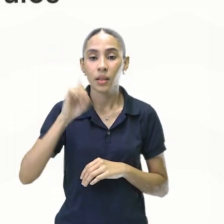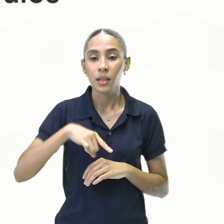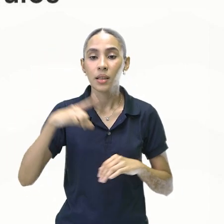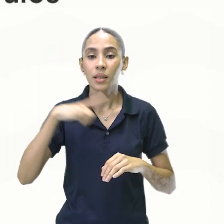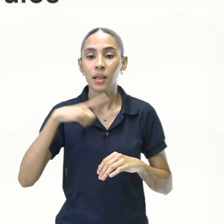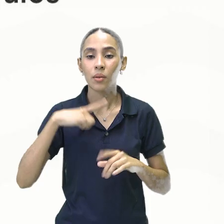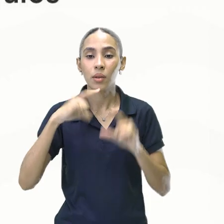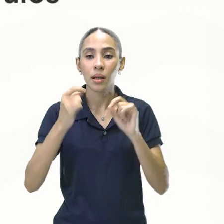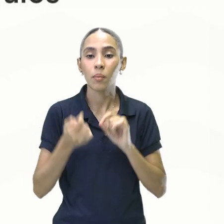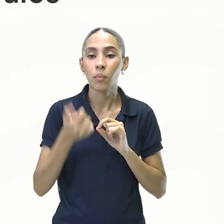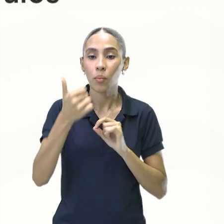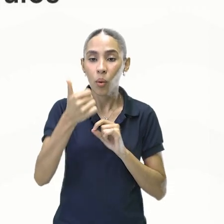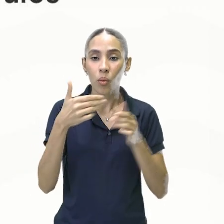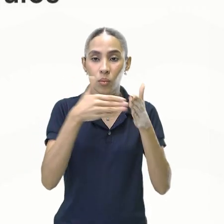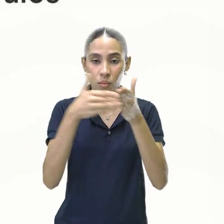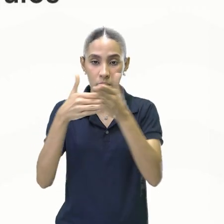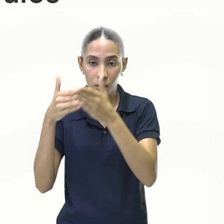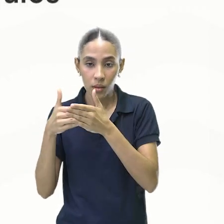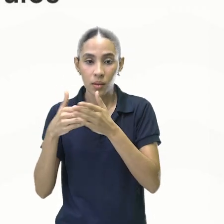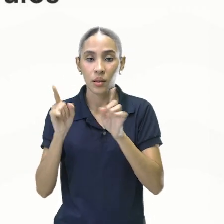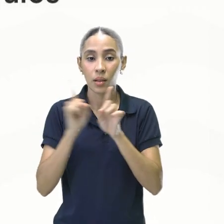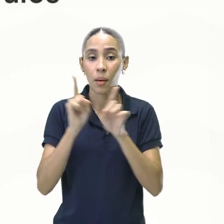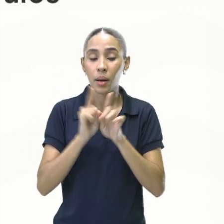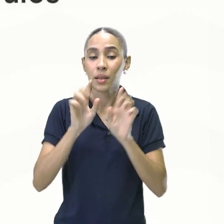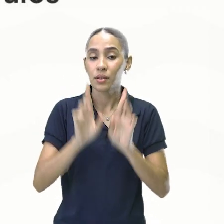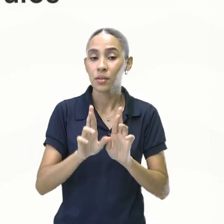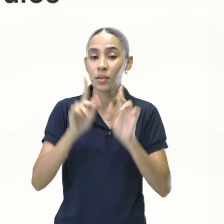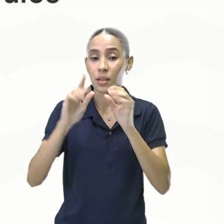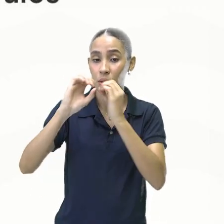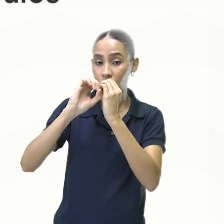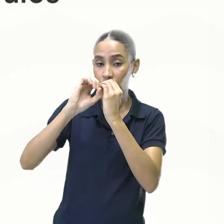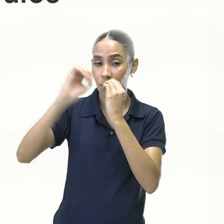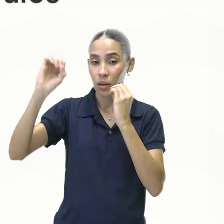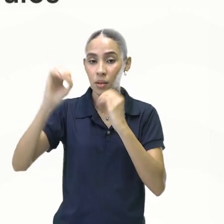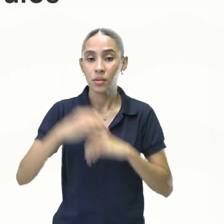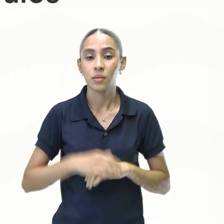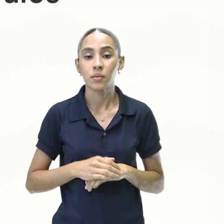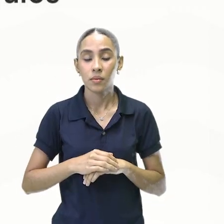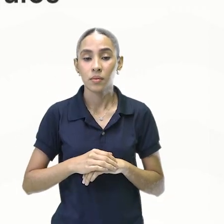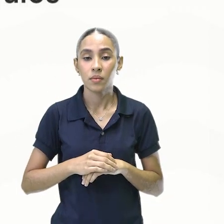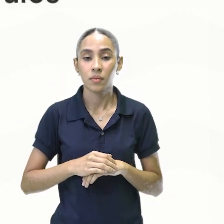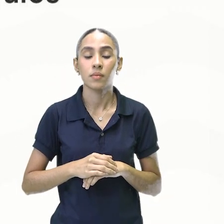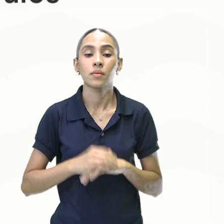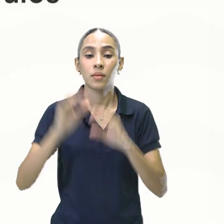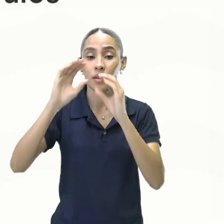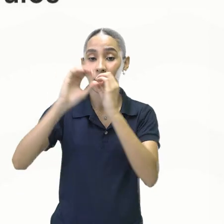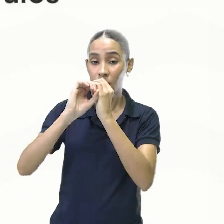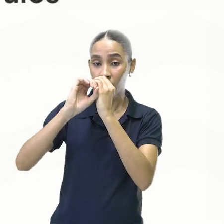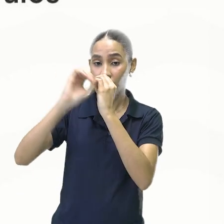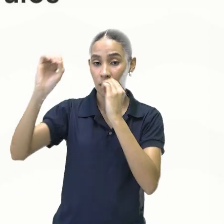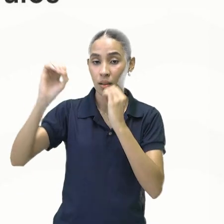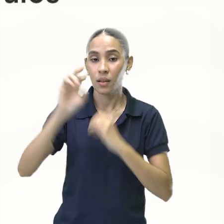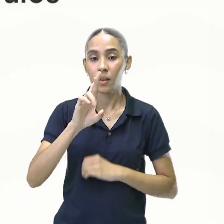refletores, que sofrem menos restrições do que os telescópios